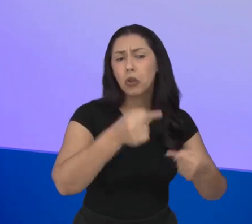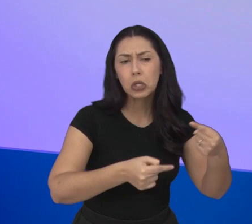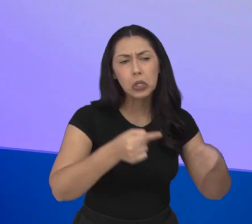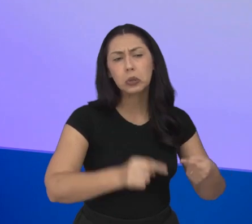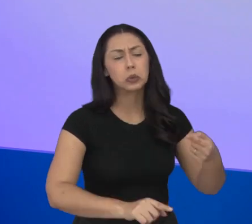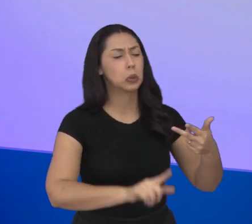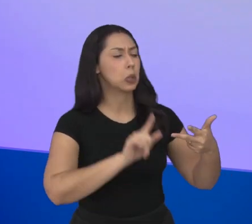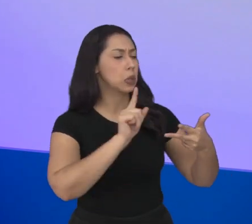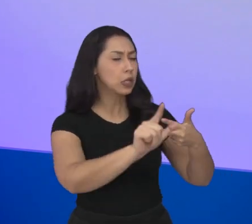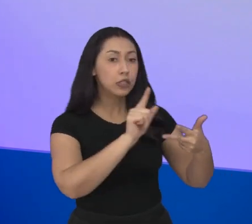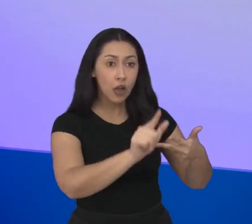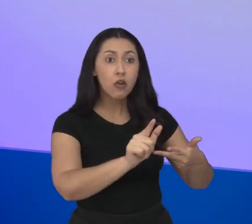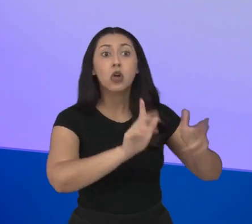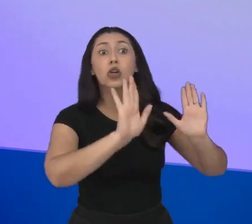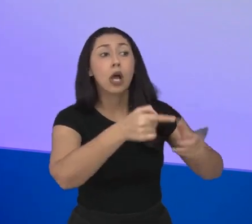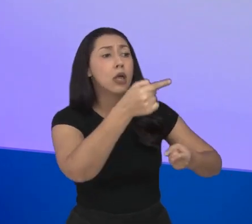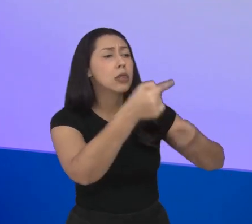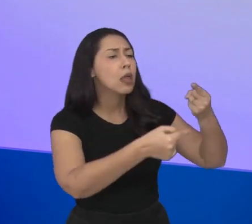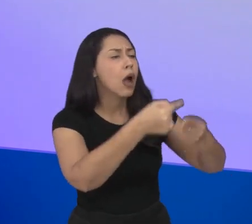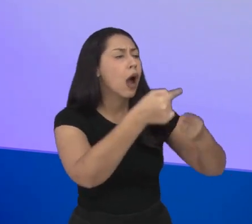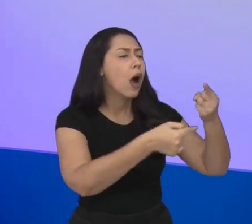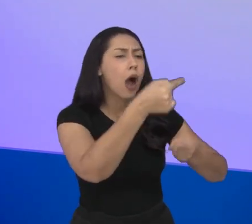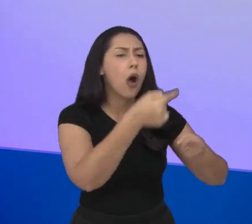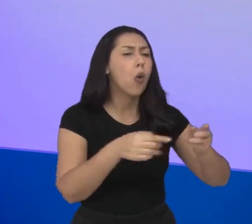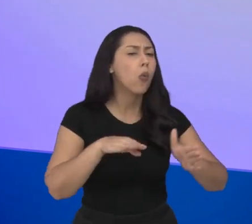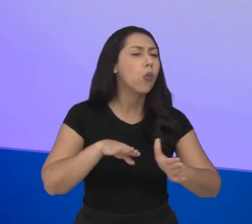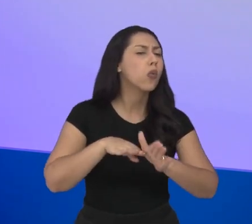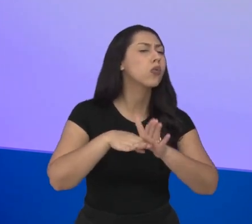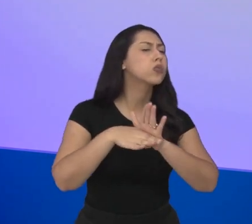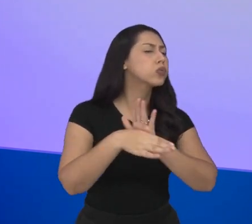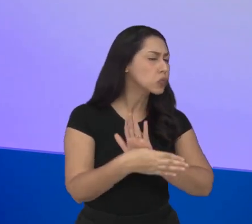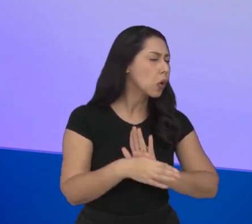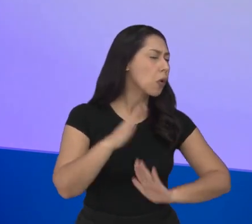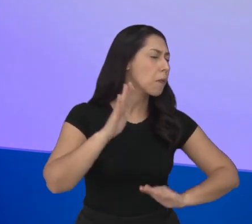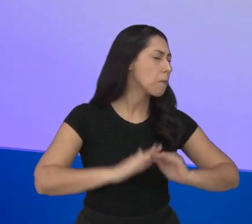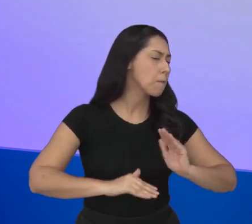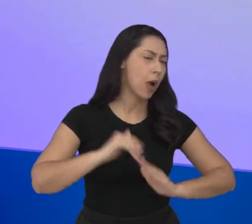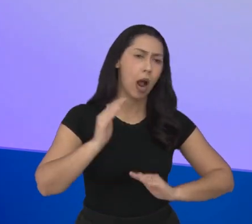parte legislativa estão discutindo aqueles costumes ou aquelas práticas que nós já